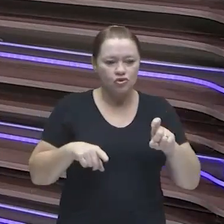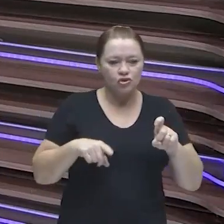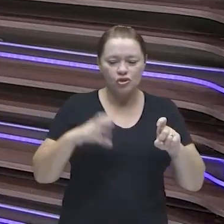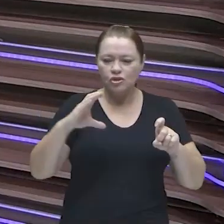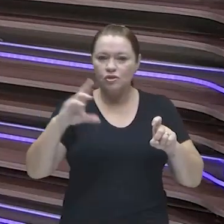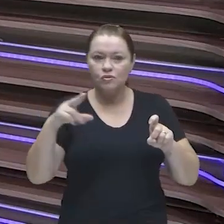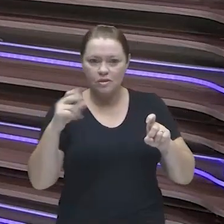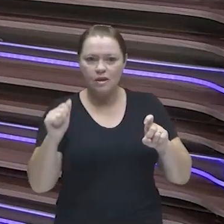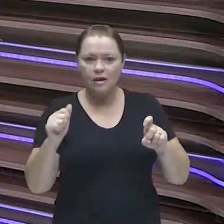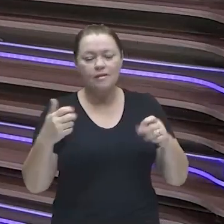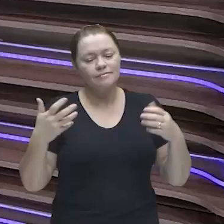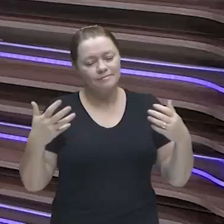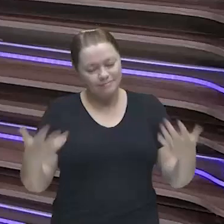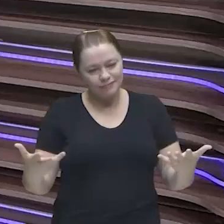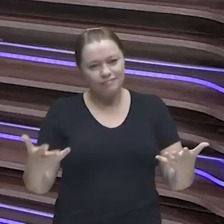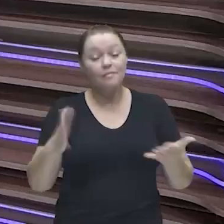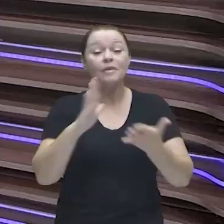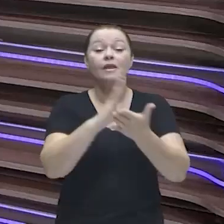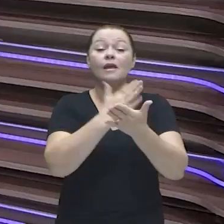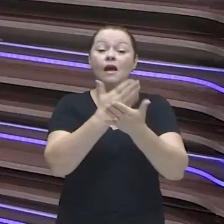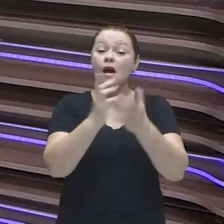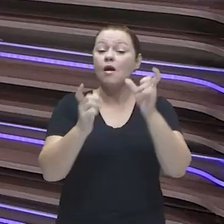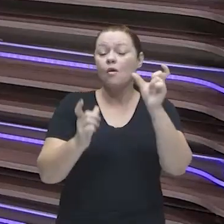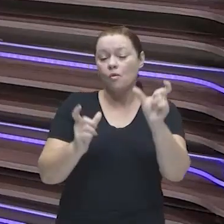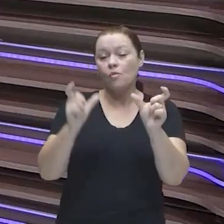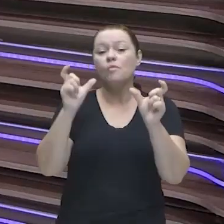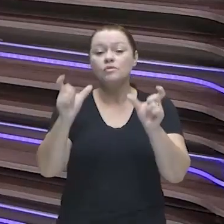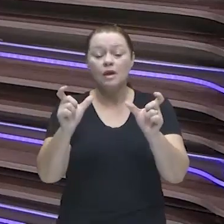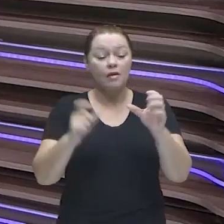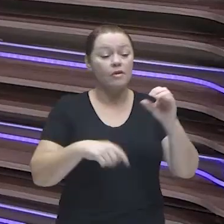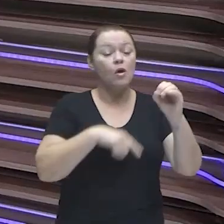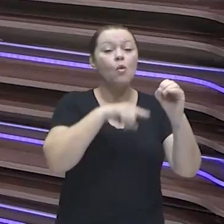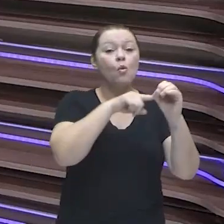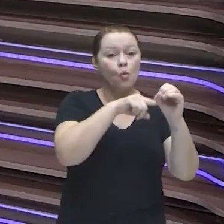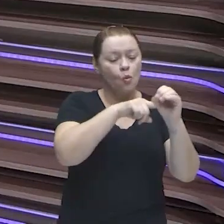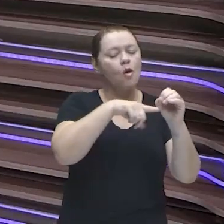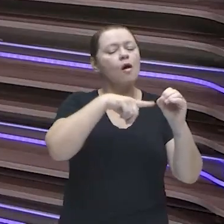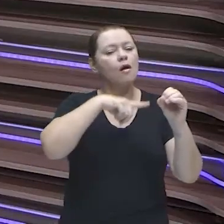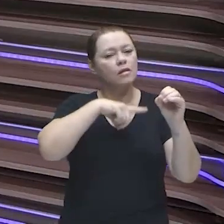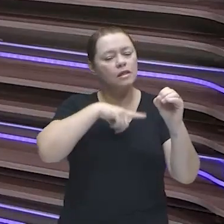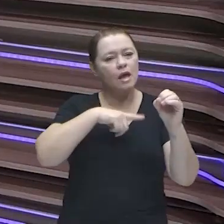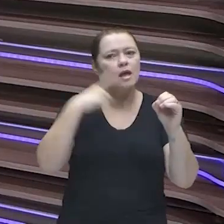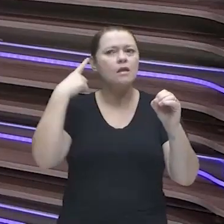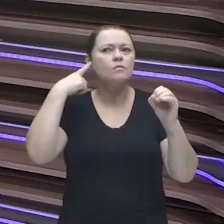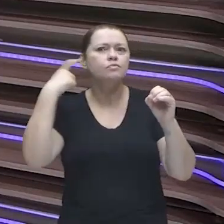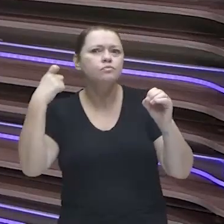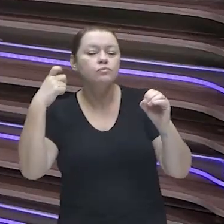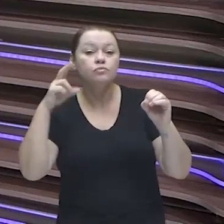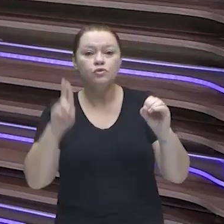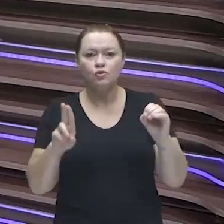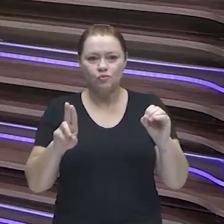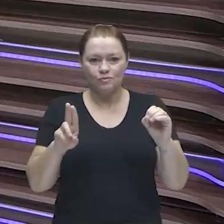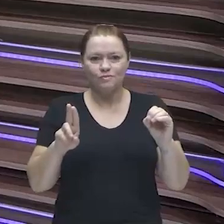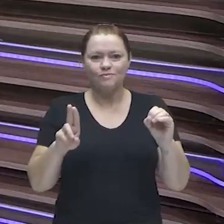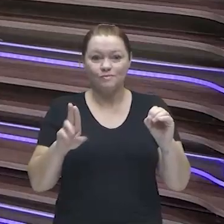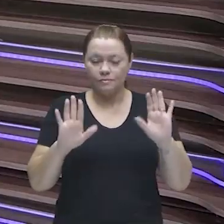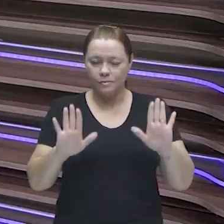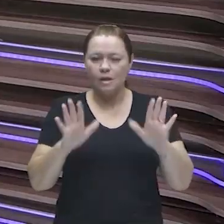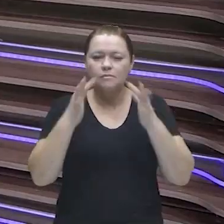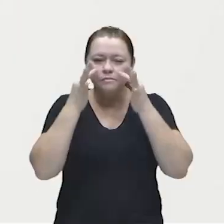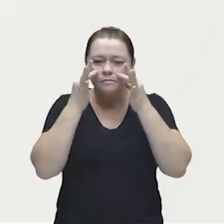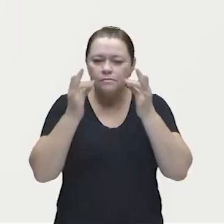em algumas palavras, o O também terá som de U. Mas observe aqui agora, olha